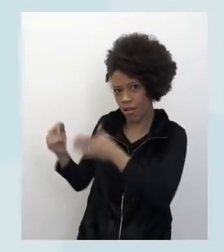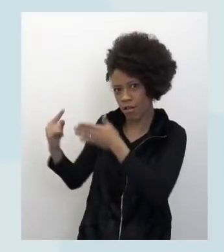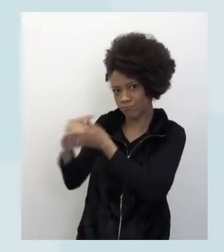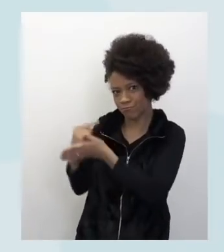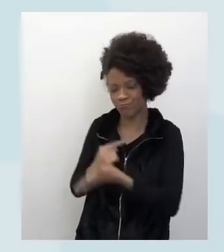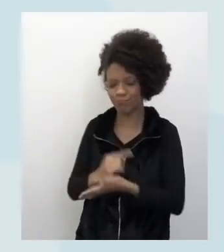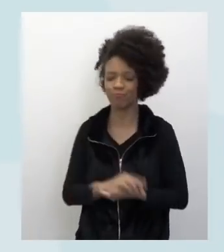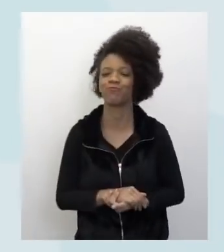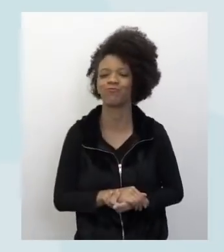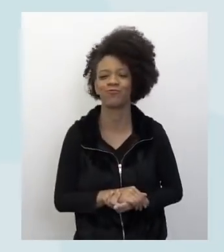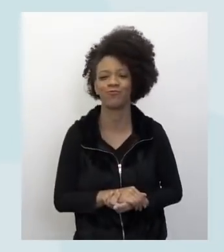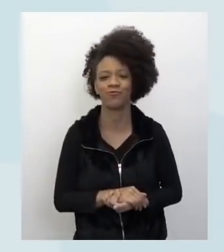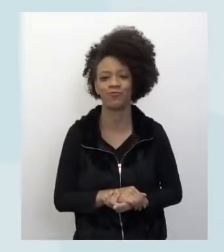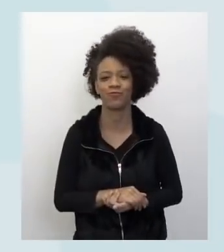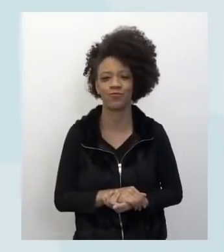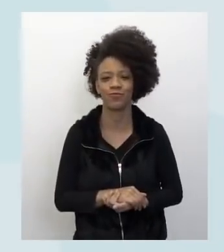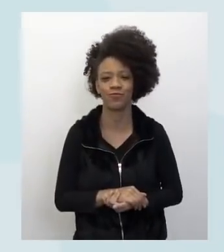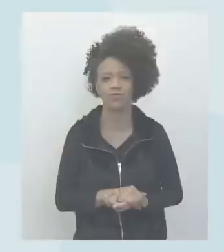Márcia.